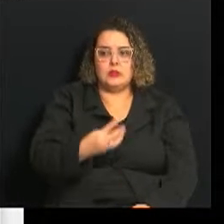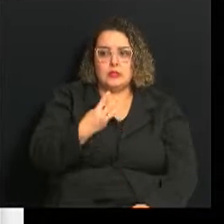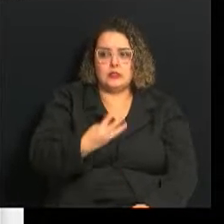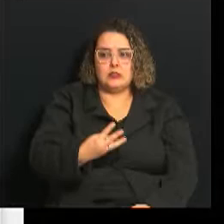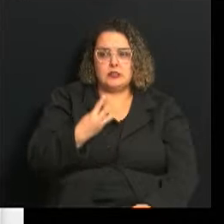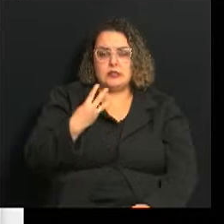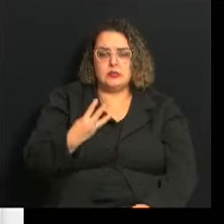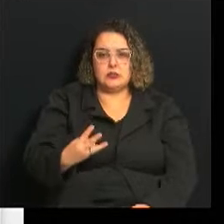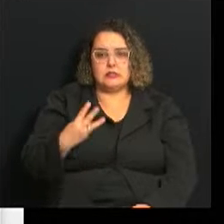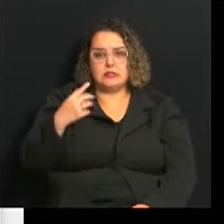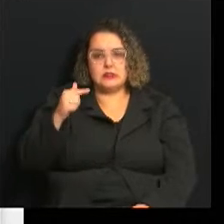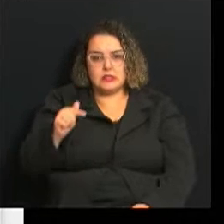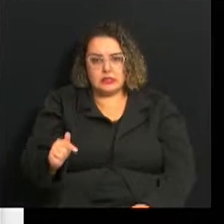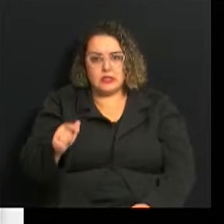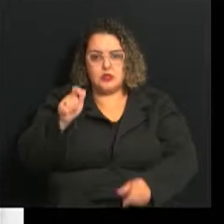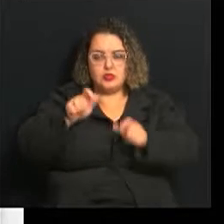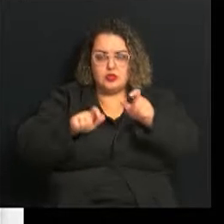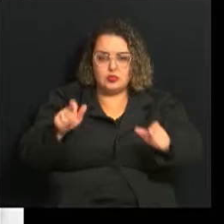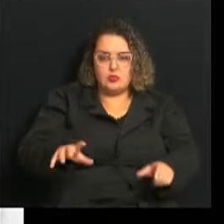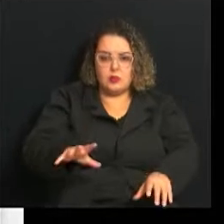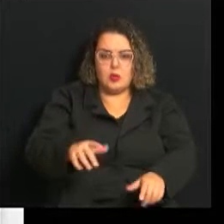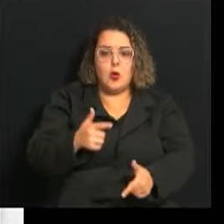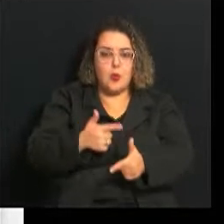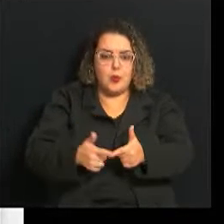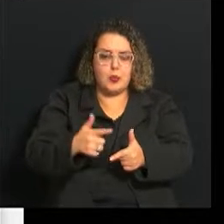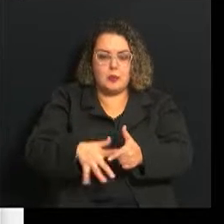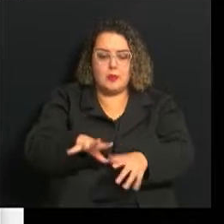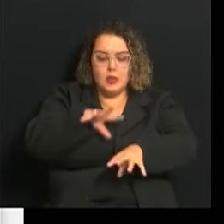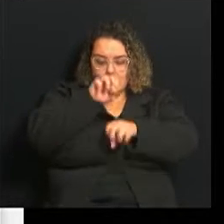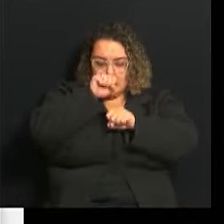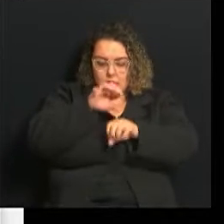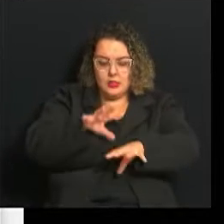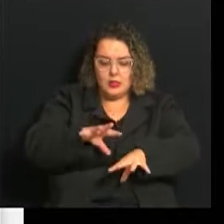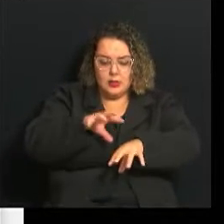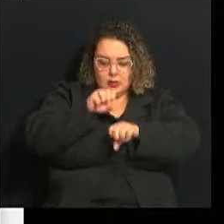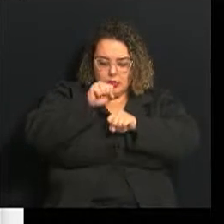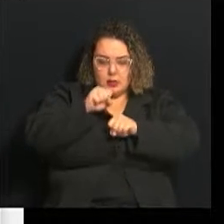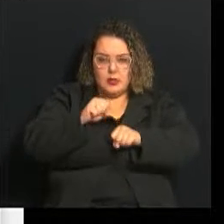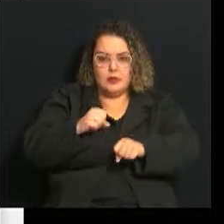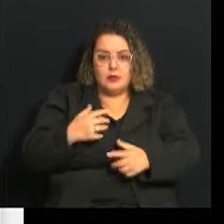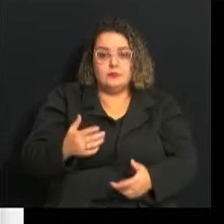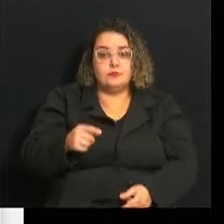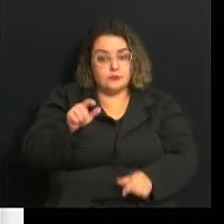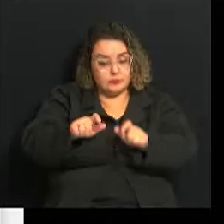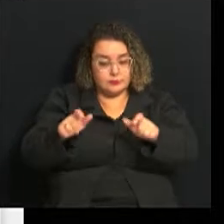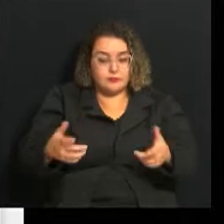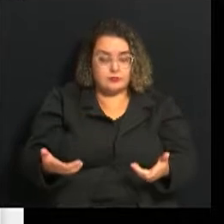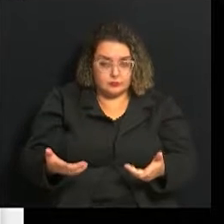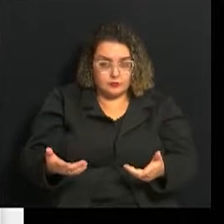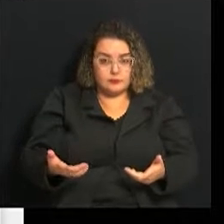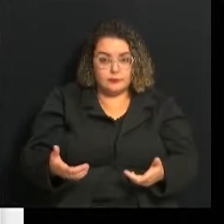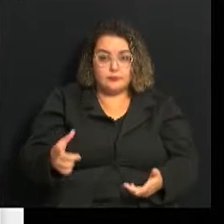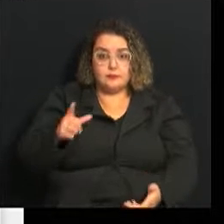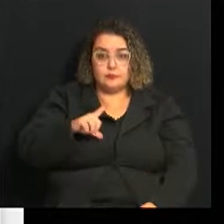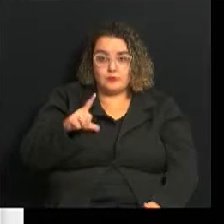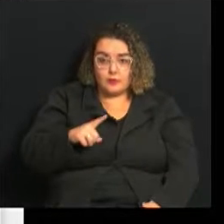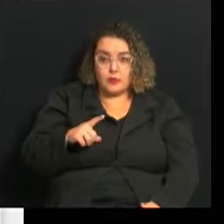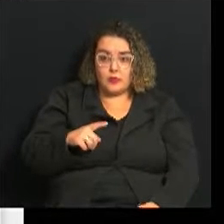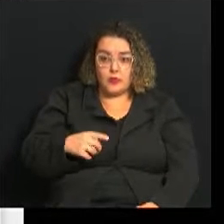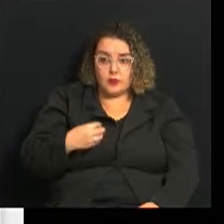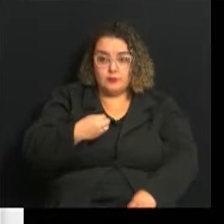11.337 pessoas com síndromes respiratórias. Dessas, nós tivemos também a notificação por